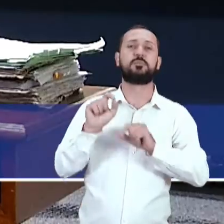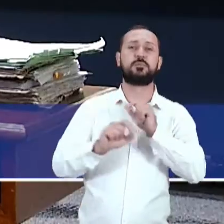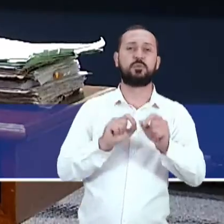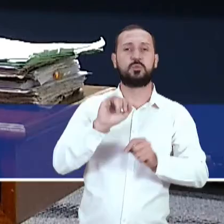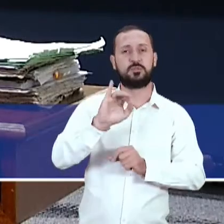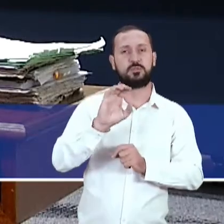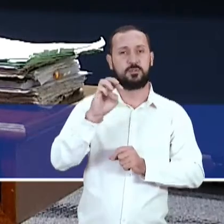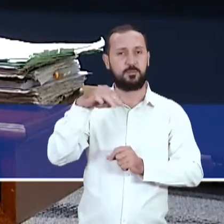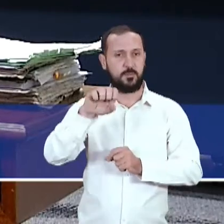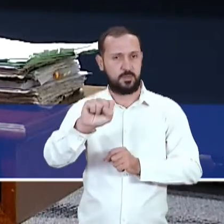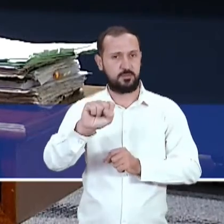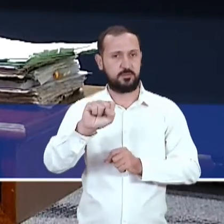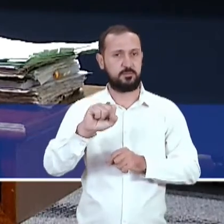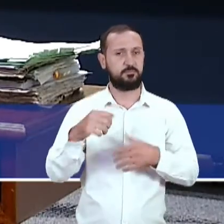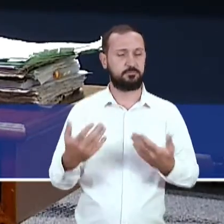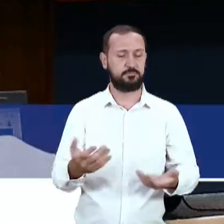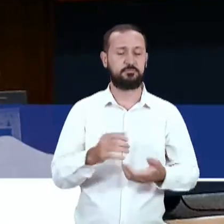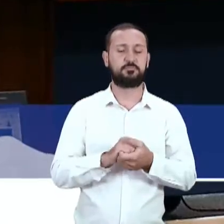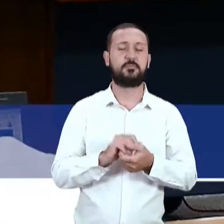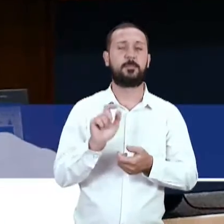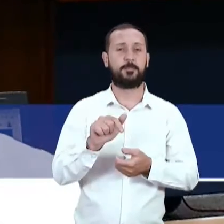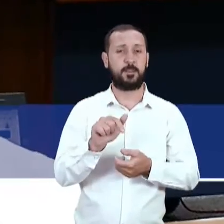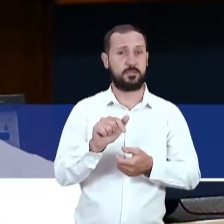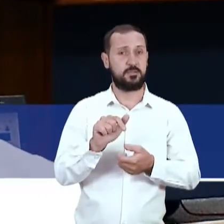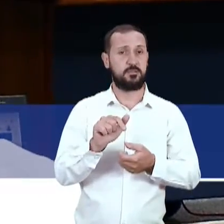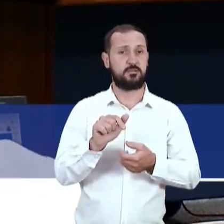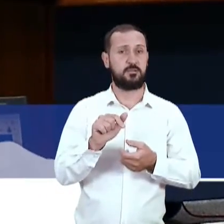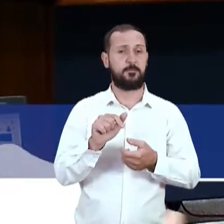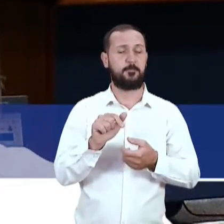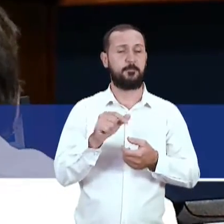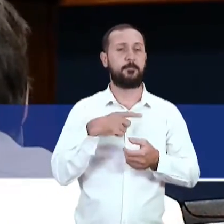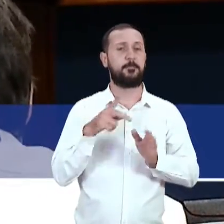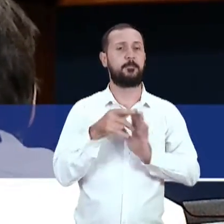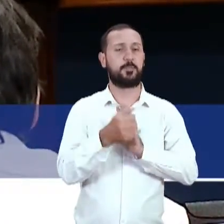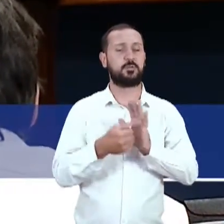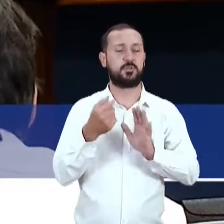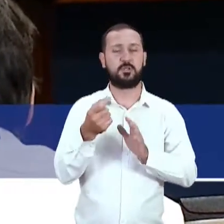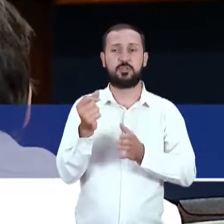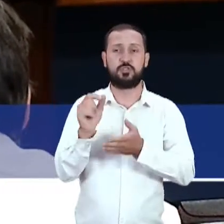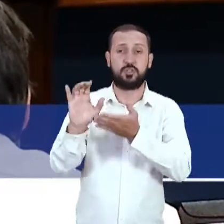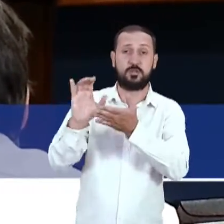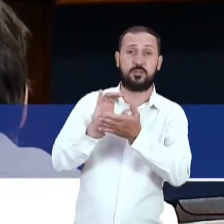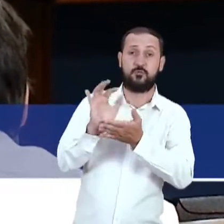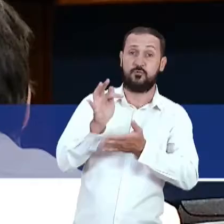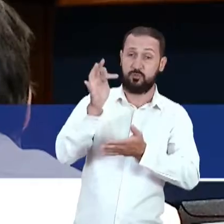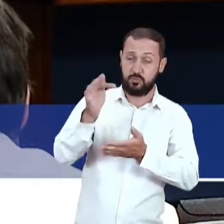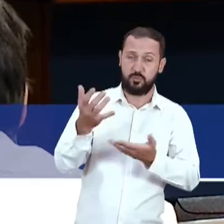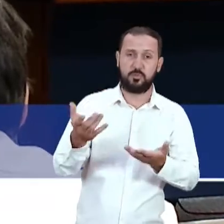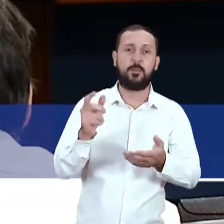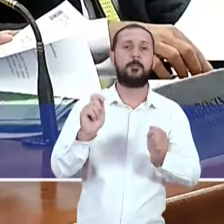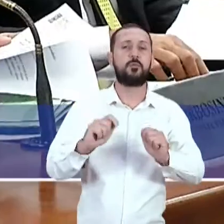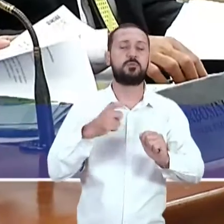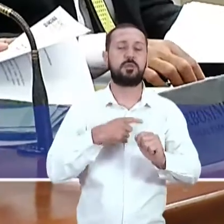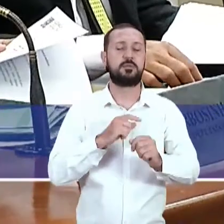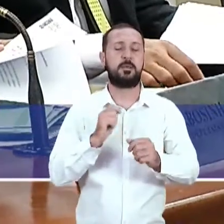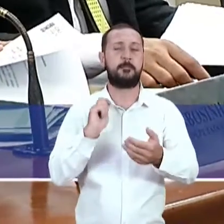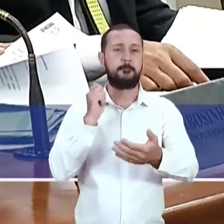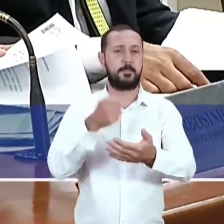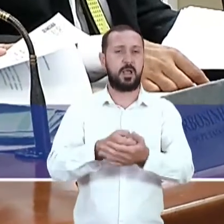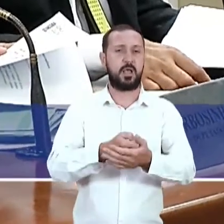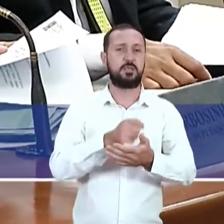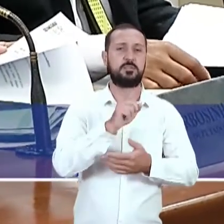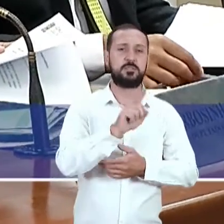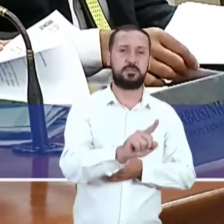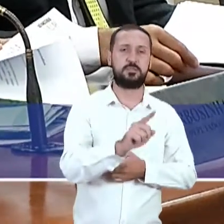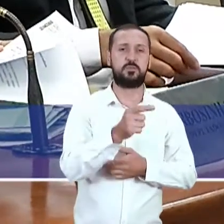tributários relativos ao ICMS. Neste caso, o projeto estabelece que esses créditos tributários possam